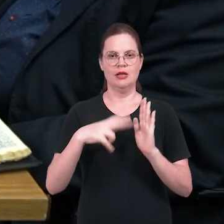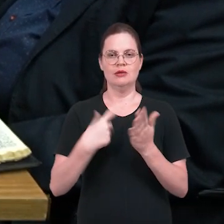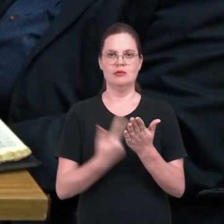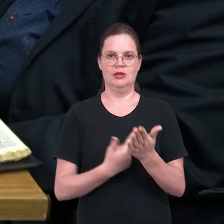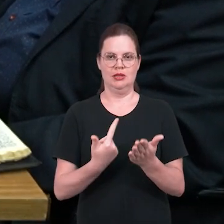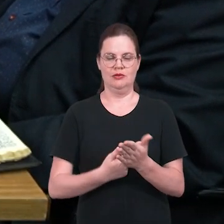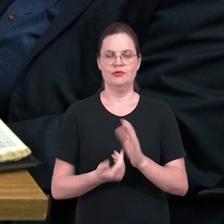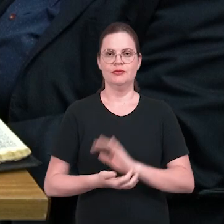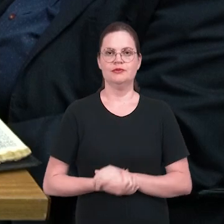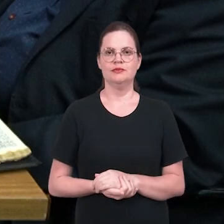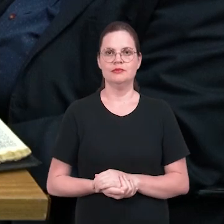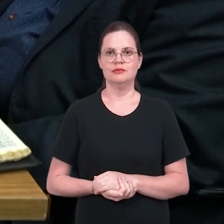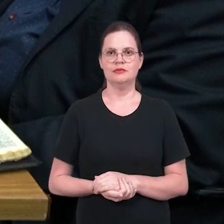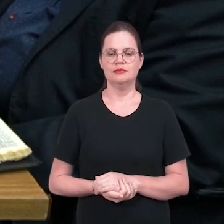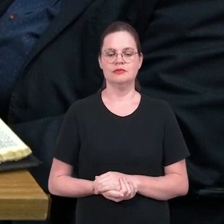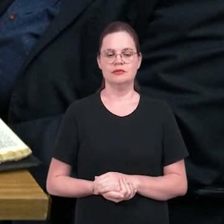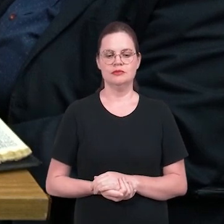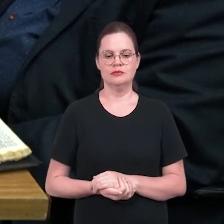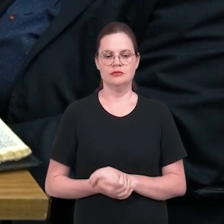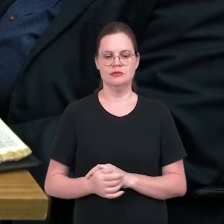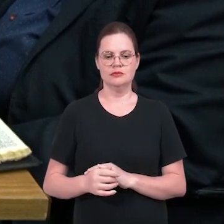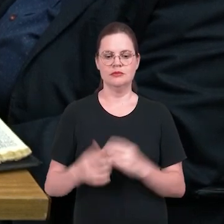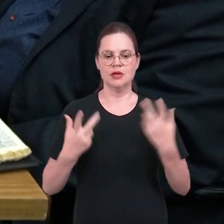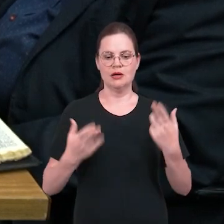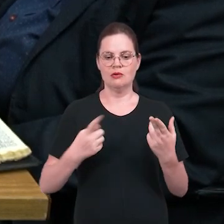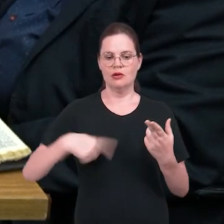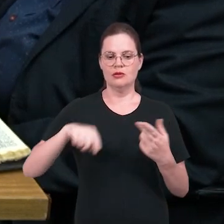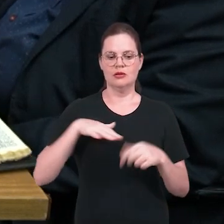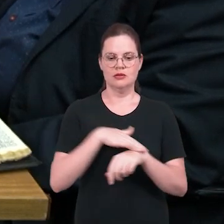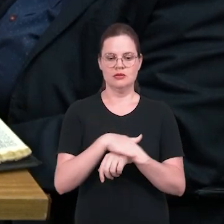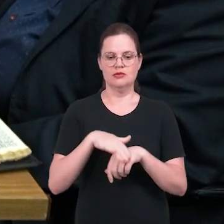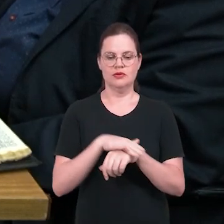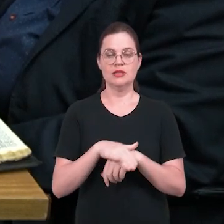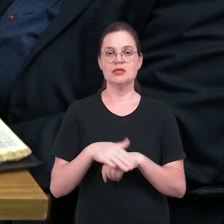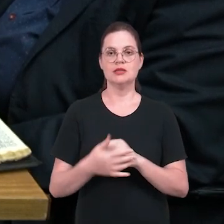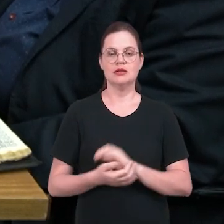abordagem inicial. Tá certo. Como nós falamos, Josias e Wallace,